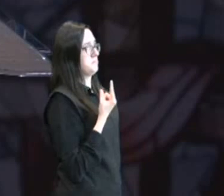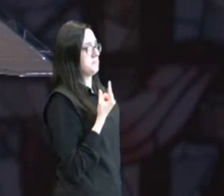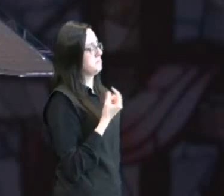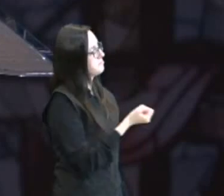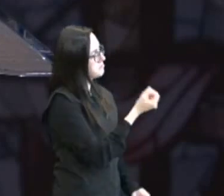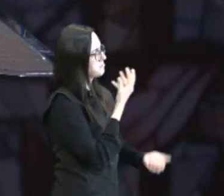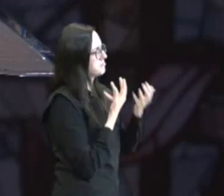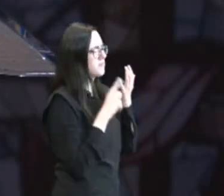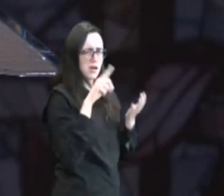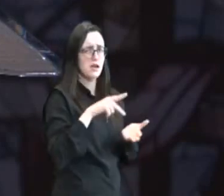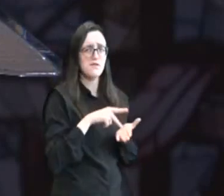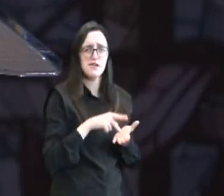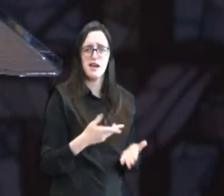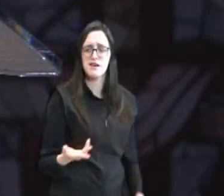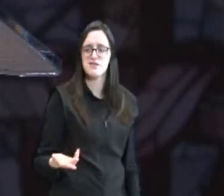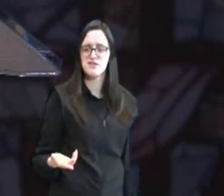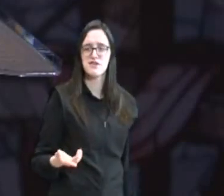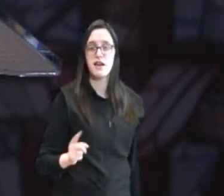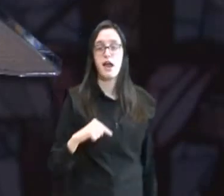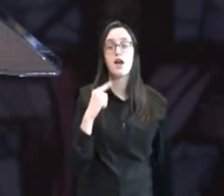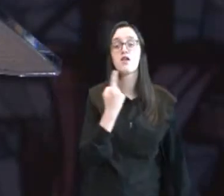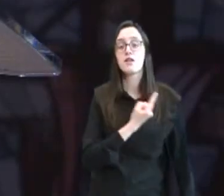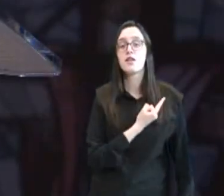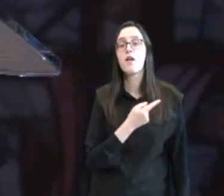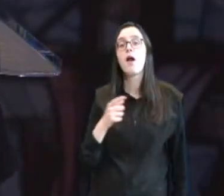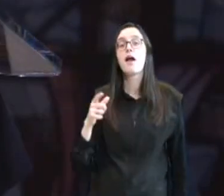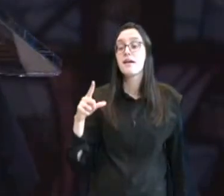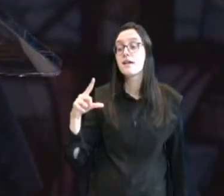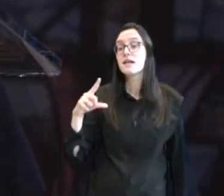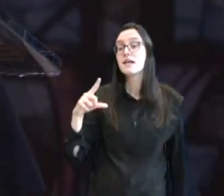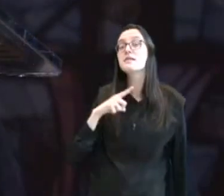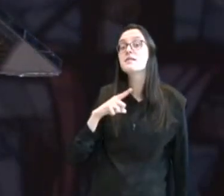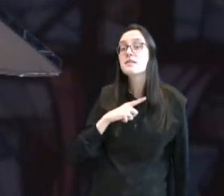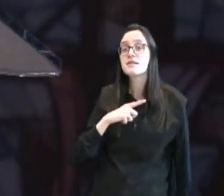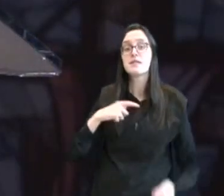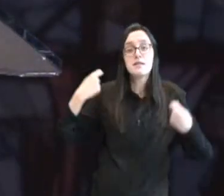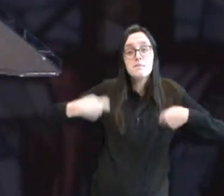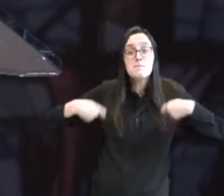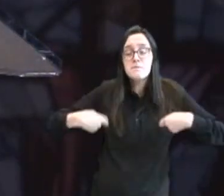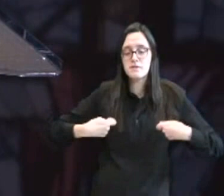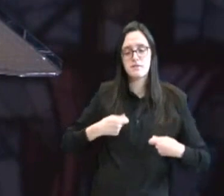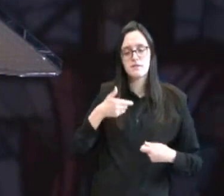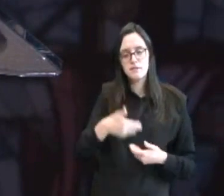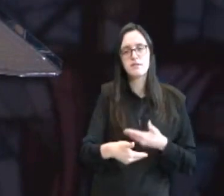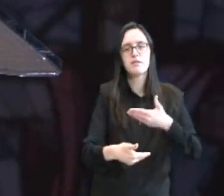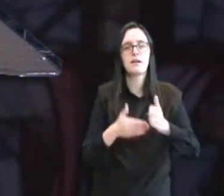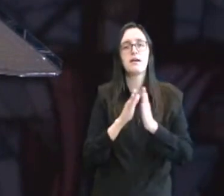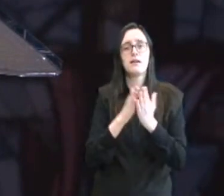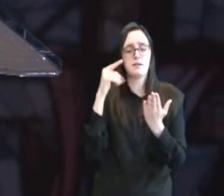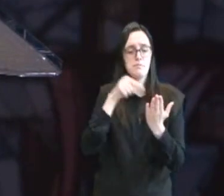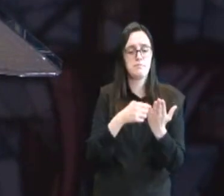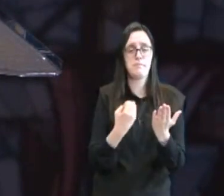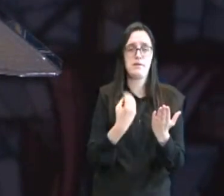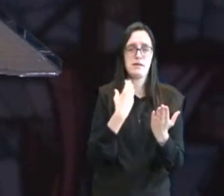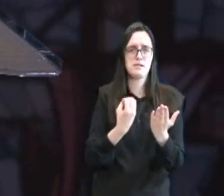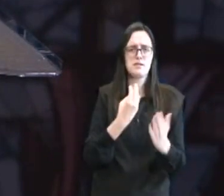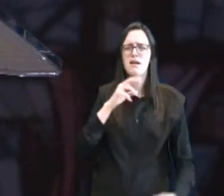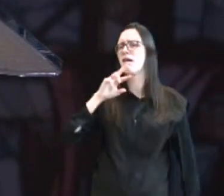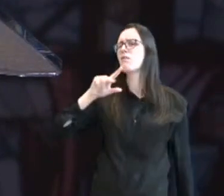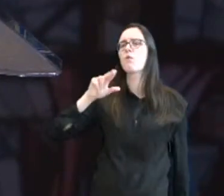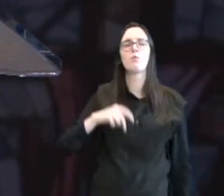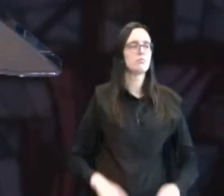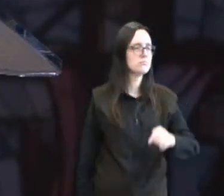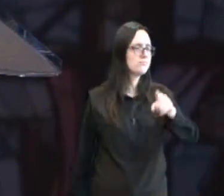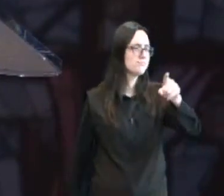é verdade, irmãos. Nós temos que perseverar no que a Bíblia diz, não no que